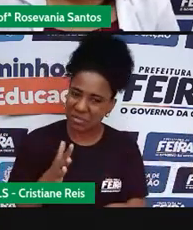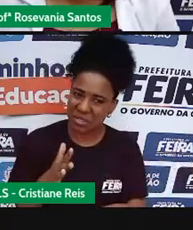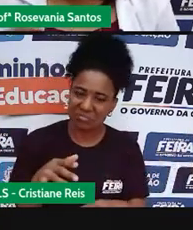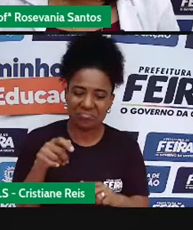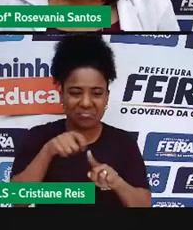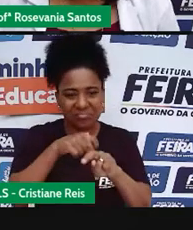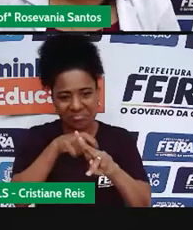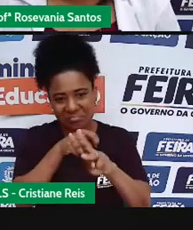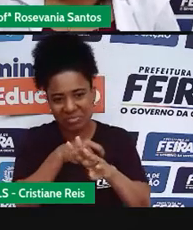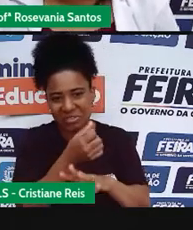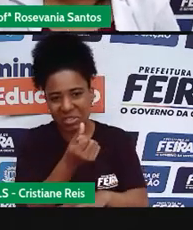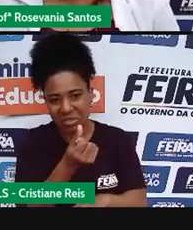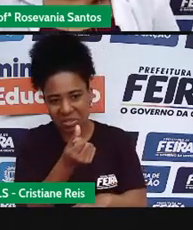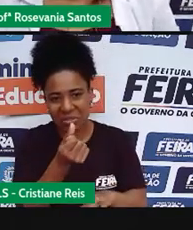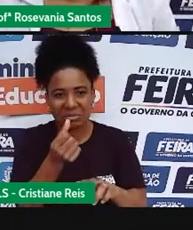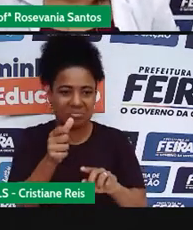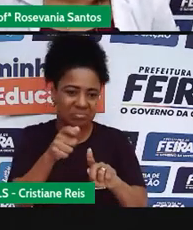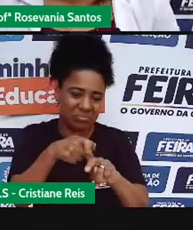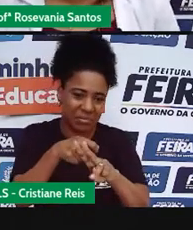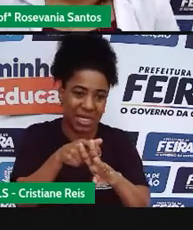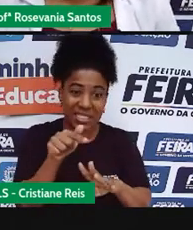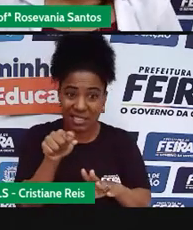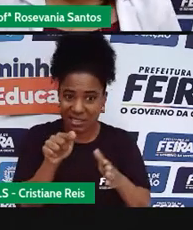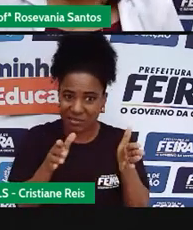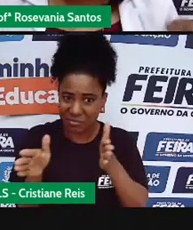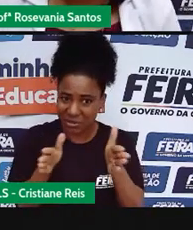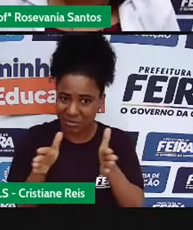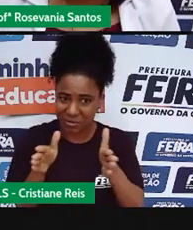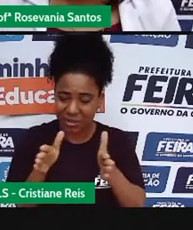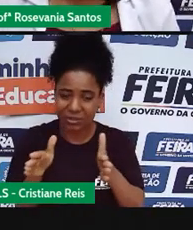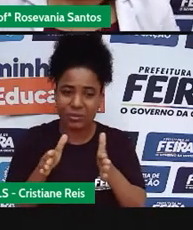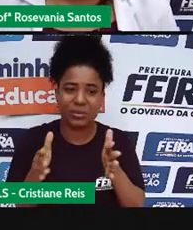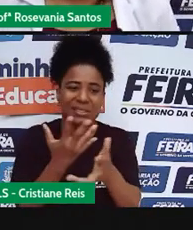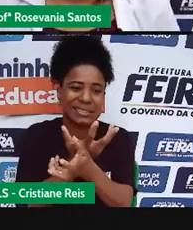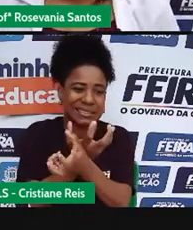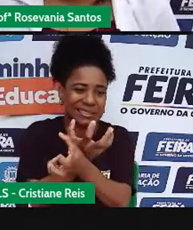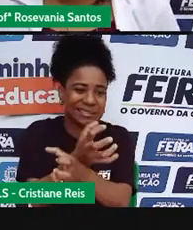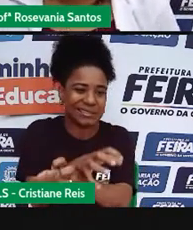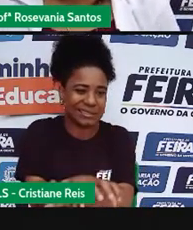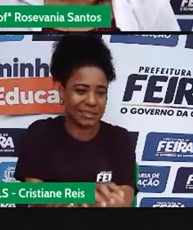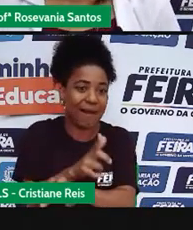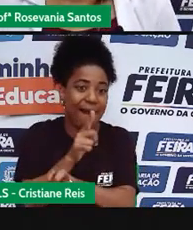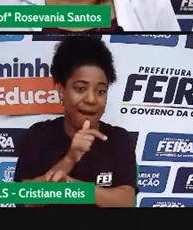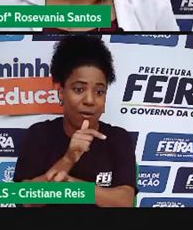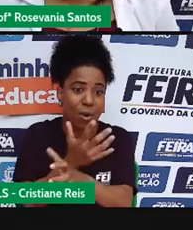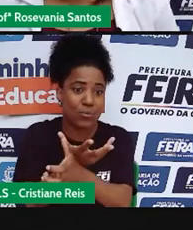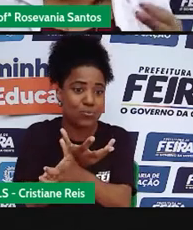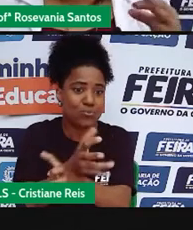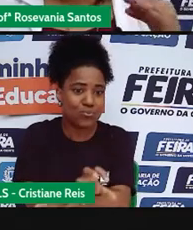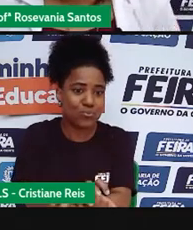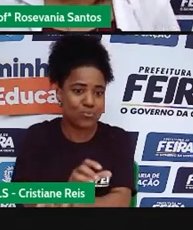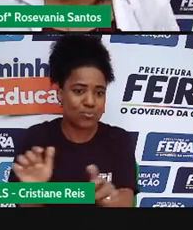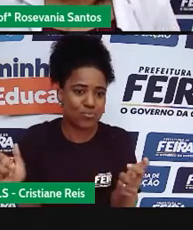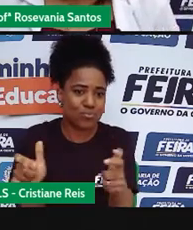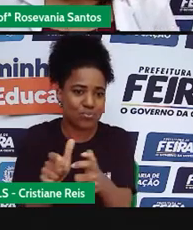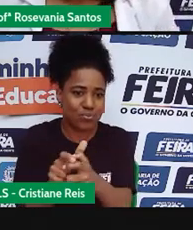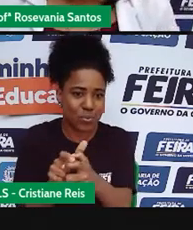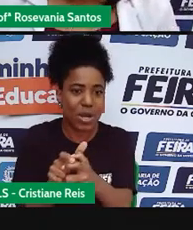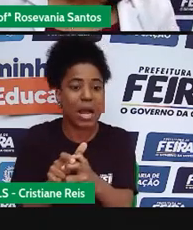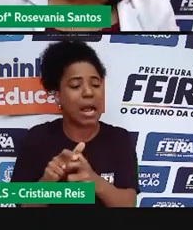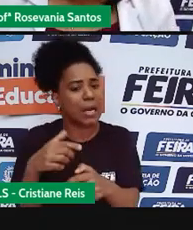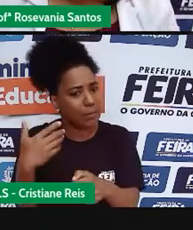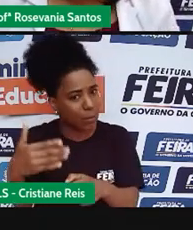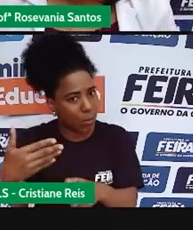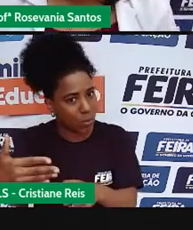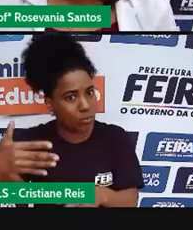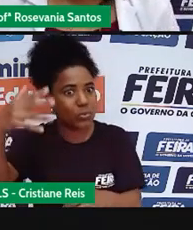6, 7 meses. Se for período de seca, pode até, de seca extrema, pode até aumentar esse período sem chover, ou chover uma quantidade bastante